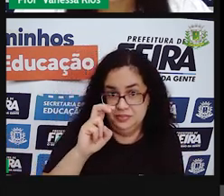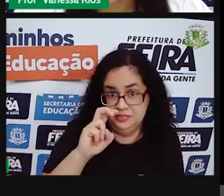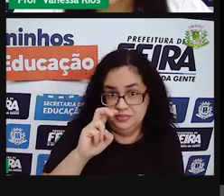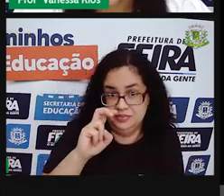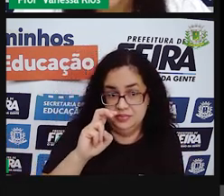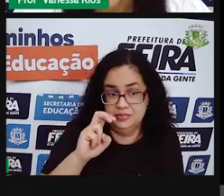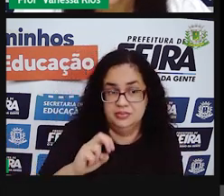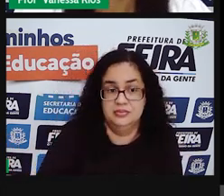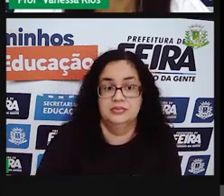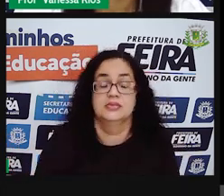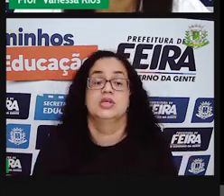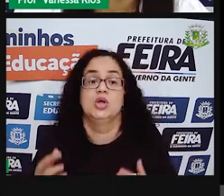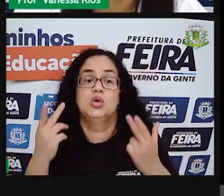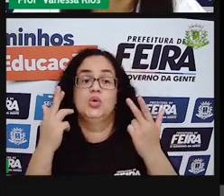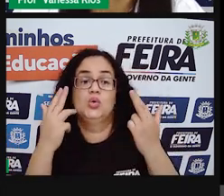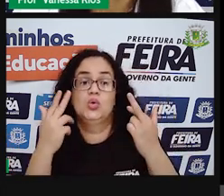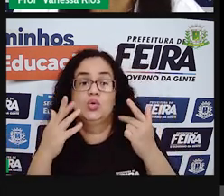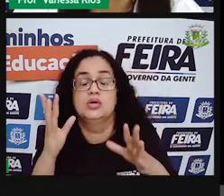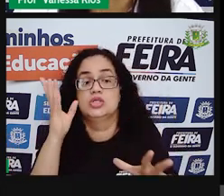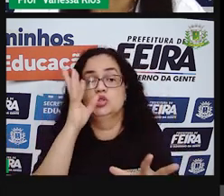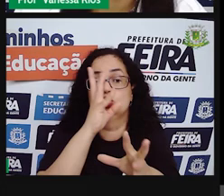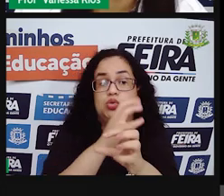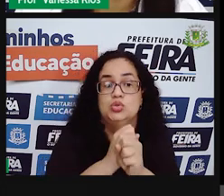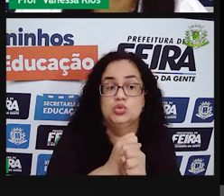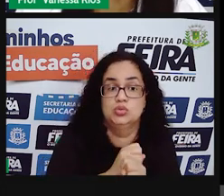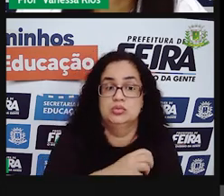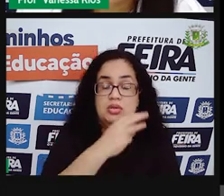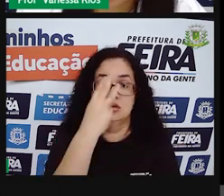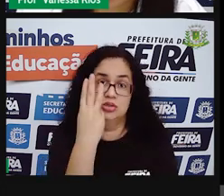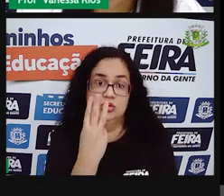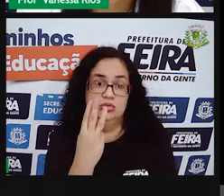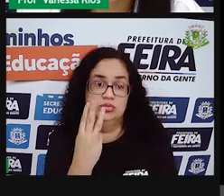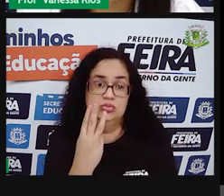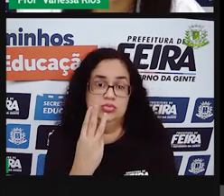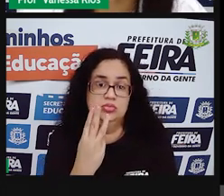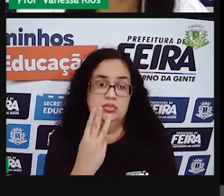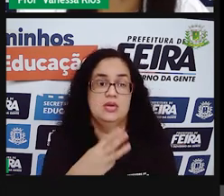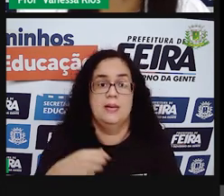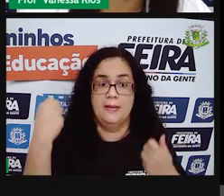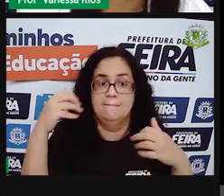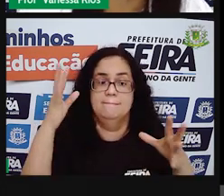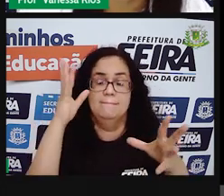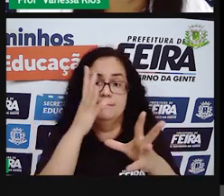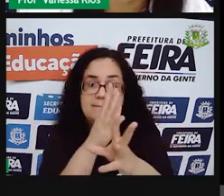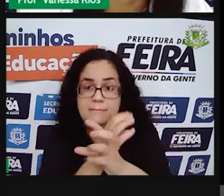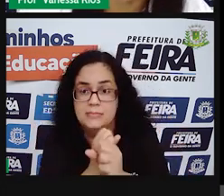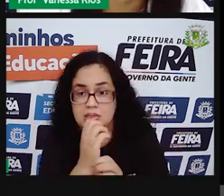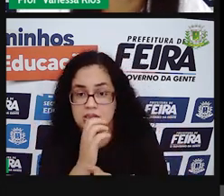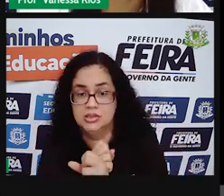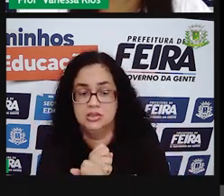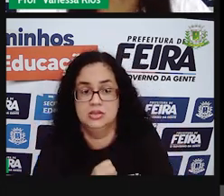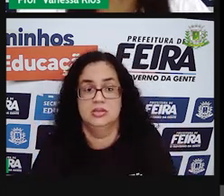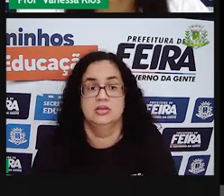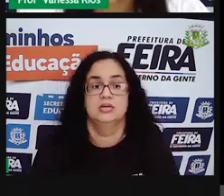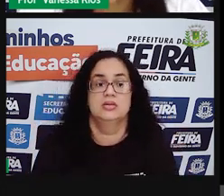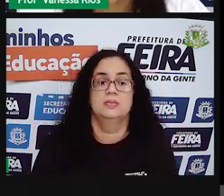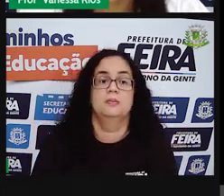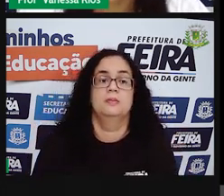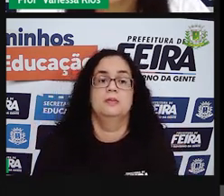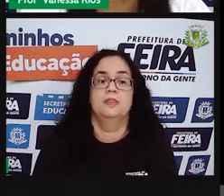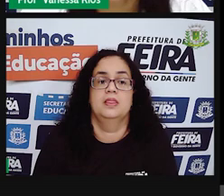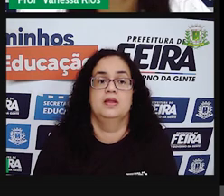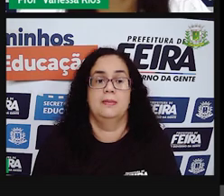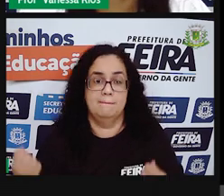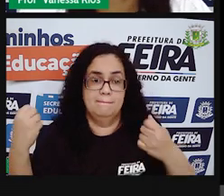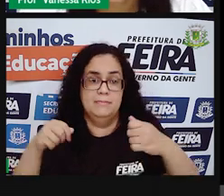subtrair 5, é a mesma coisa que eu somar apenas 3, né? Não precisar fazer aí uma soma e uma subtração,